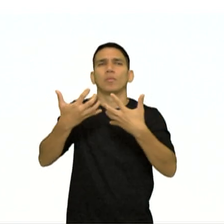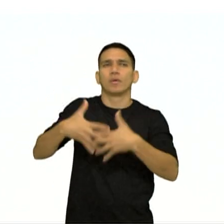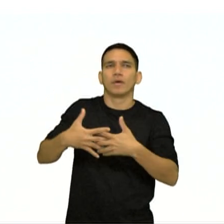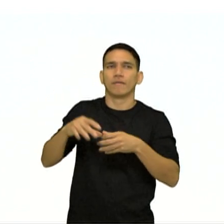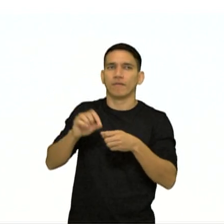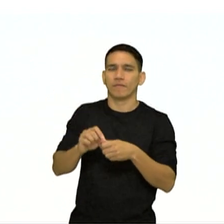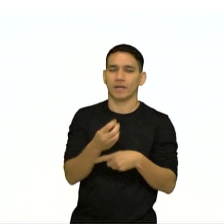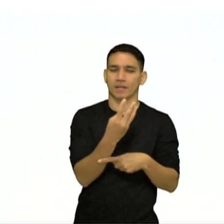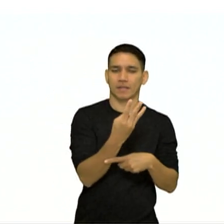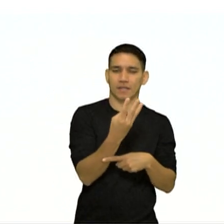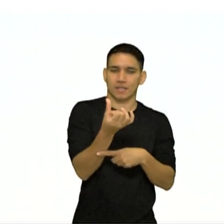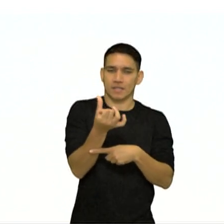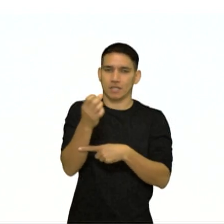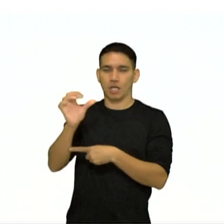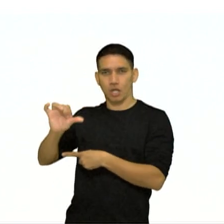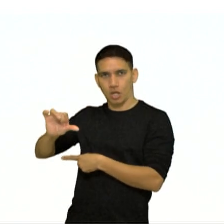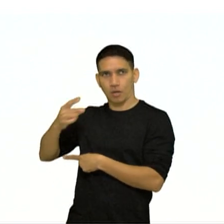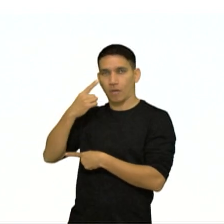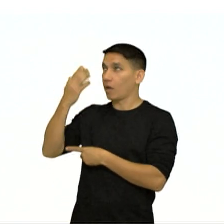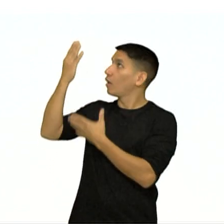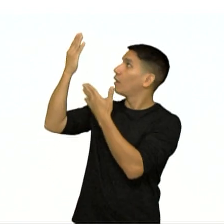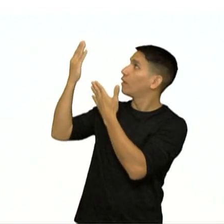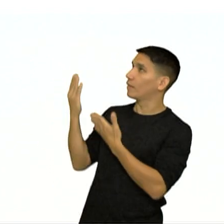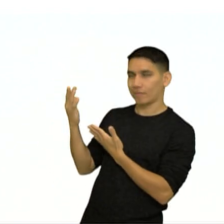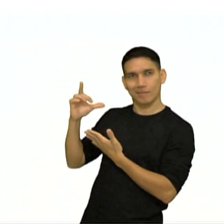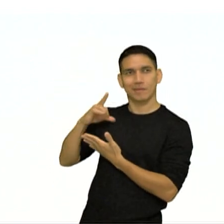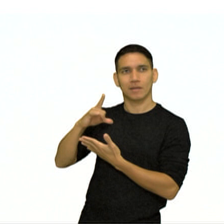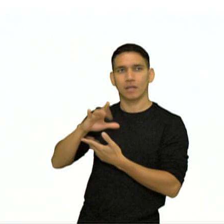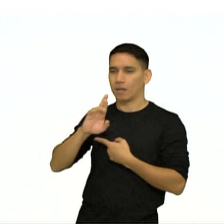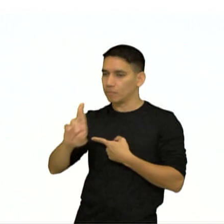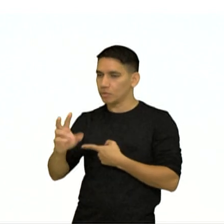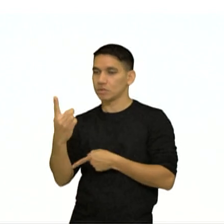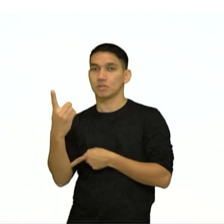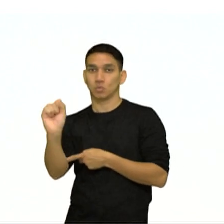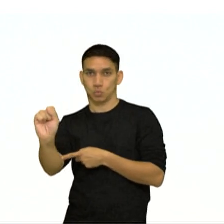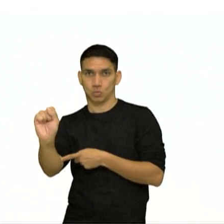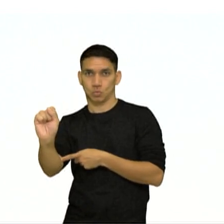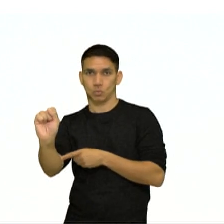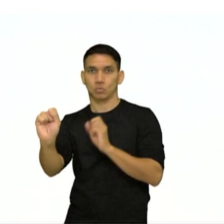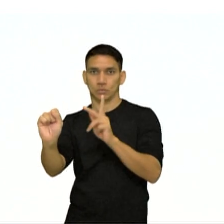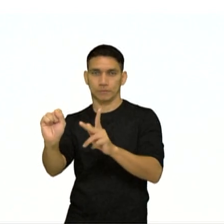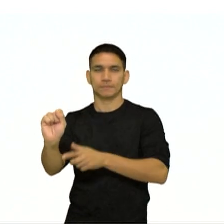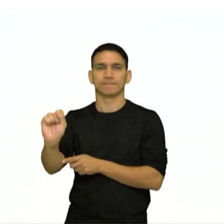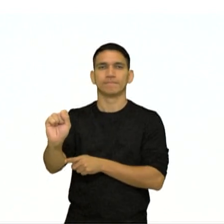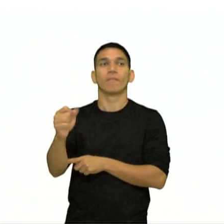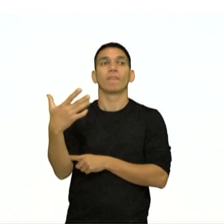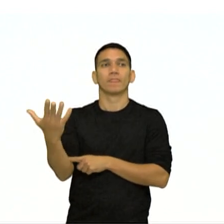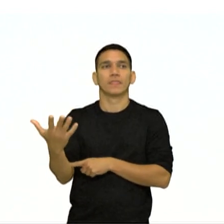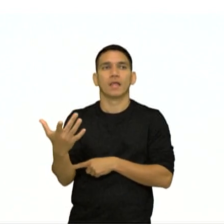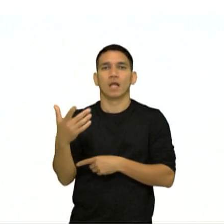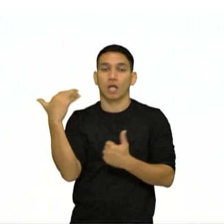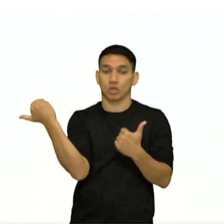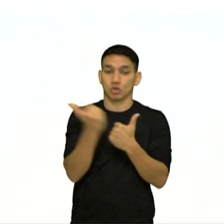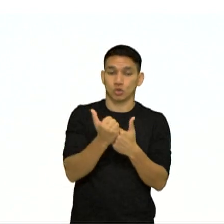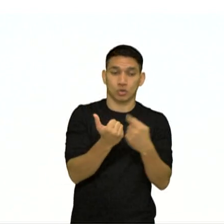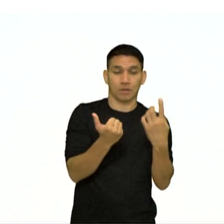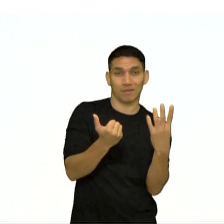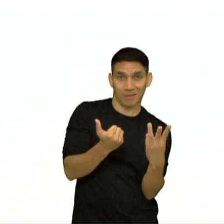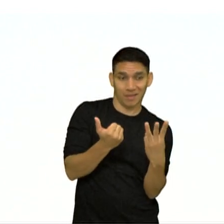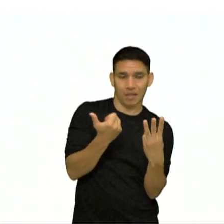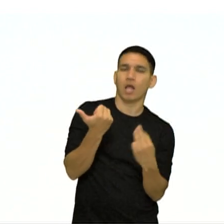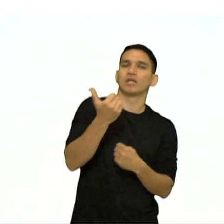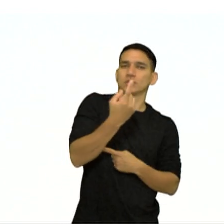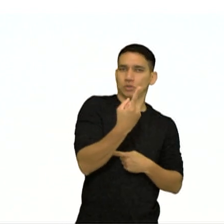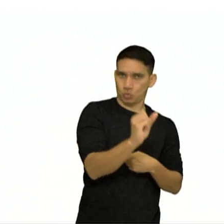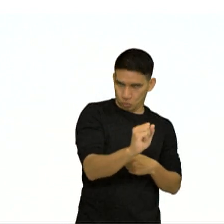MMC de 3 6 e 9 se você fizer a ponta ali do ladinho da 18 bom então no lugar do três eu vou